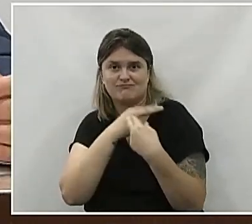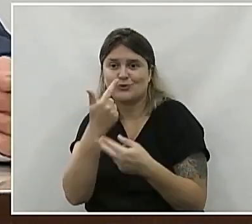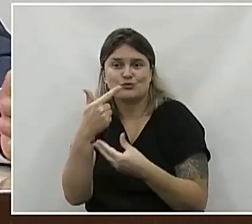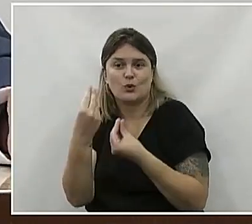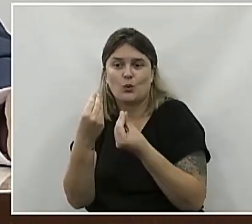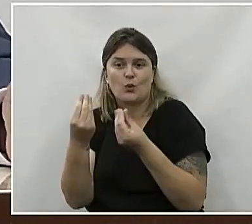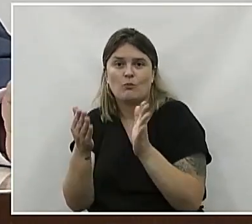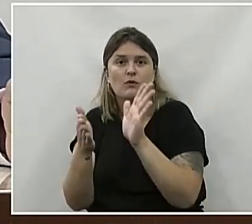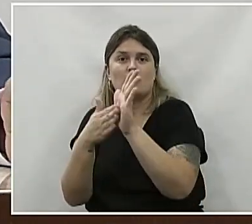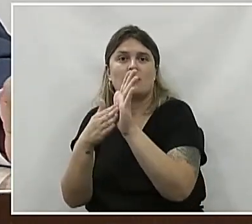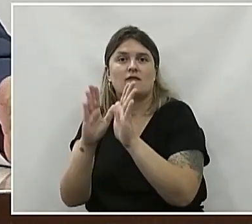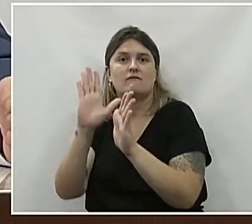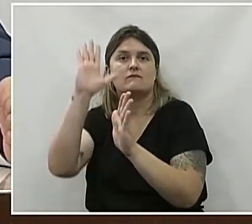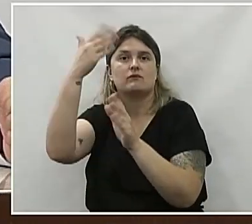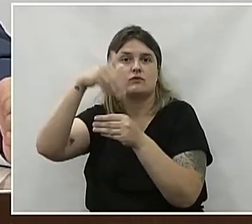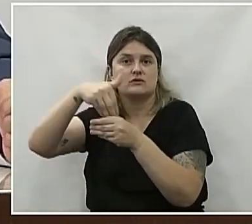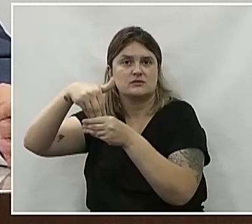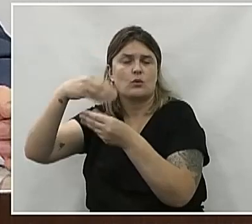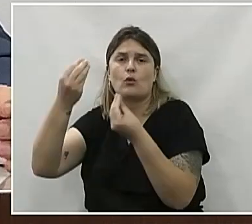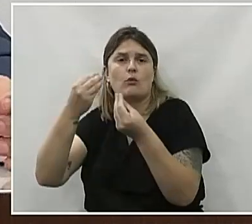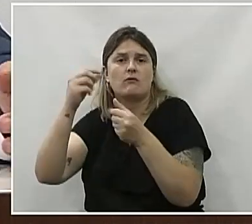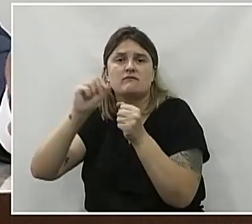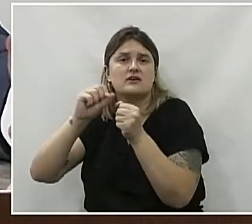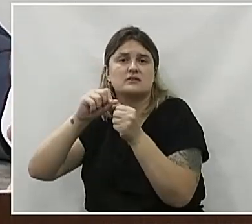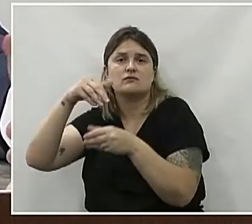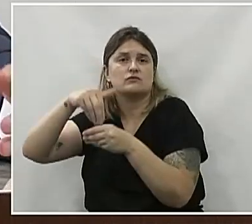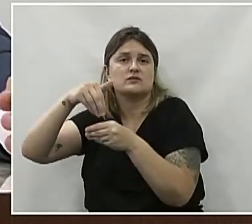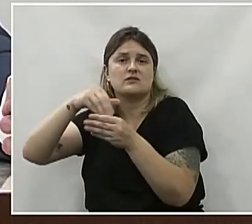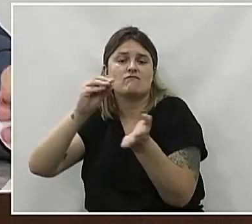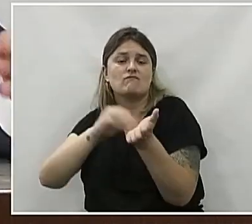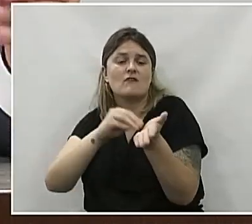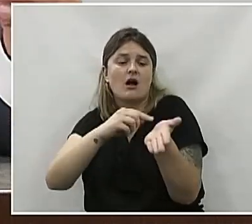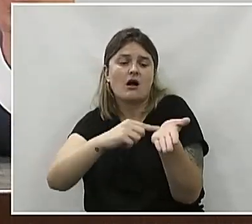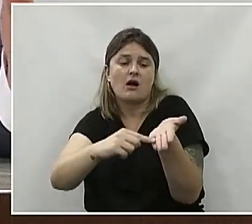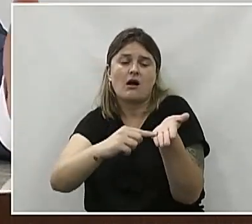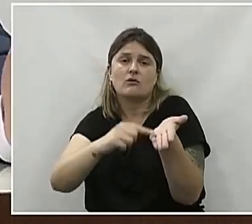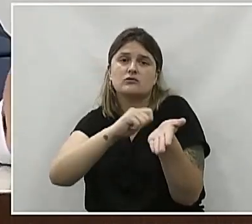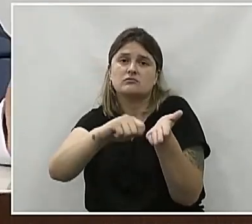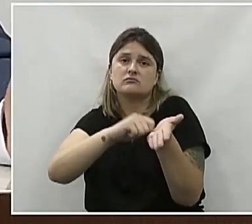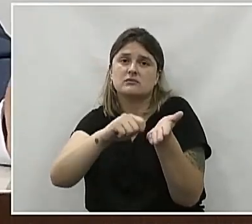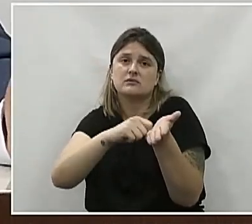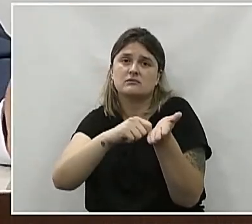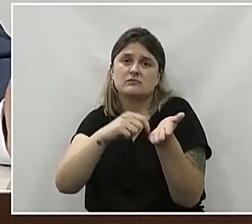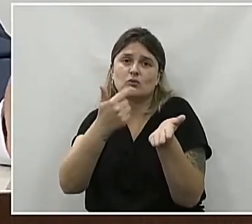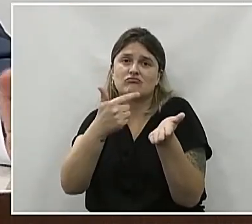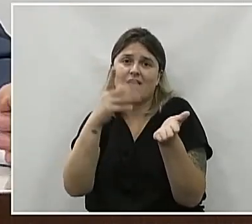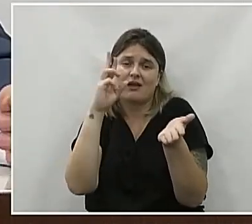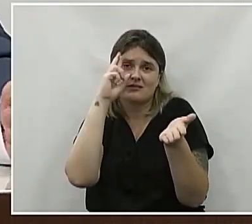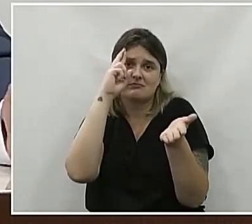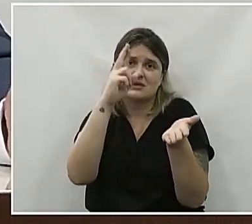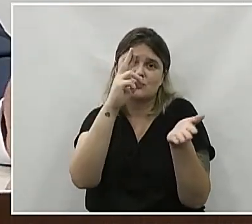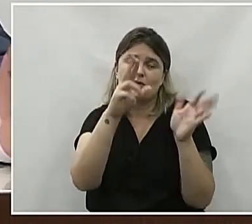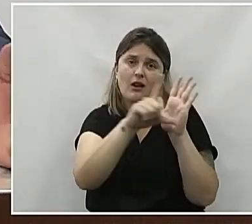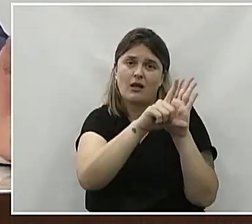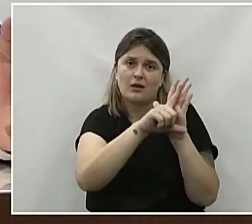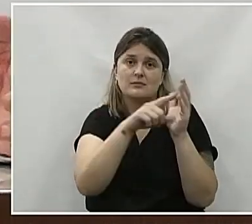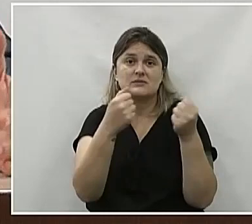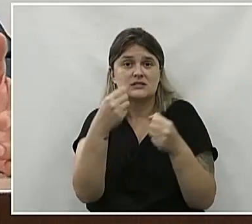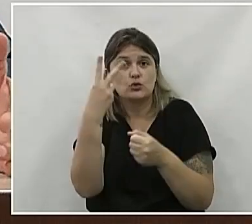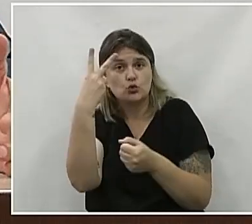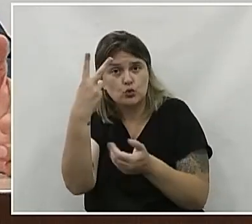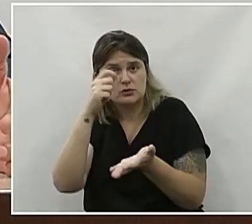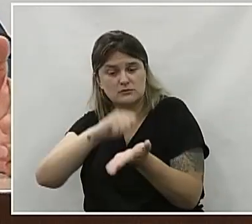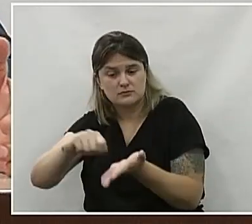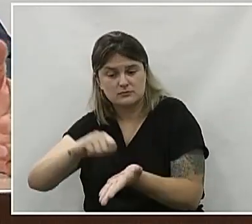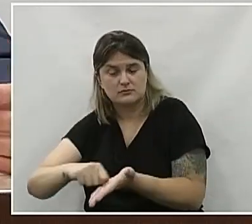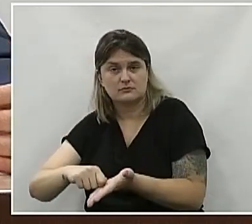não tem como colocar em votação se vai colocar uma votação ela vai se tornar irregular precisa no mínimo duas